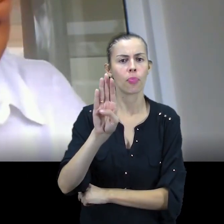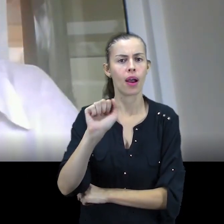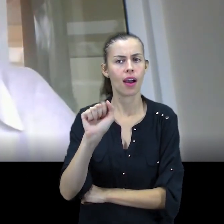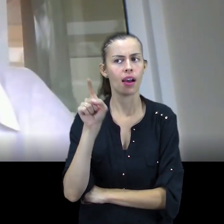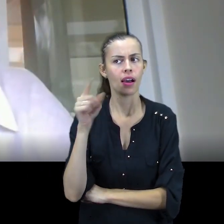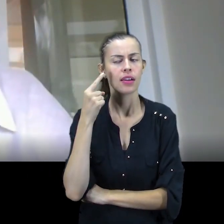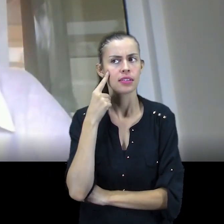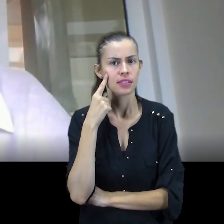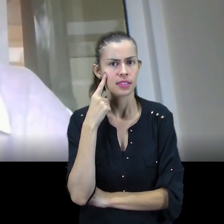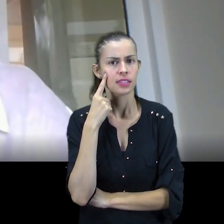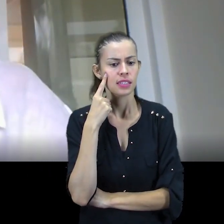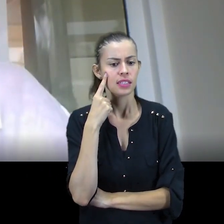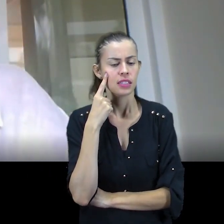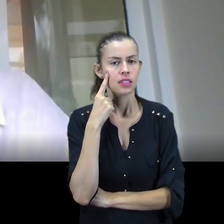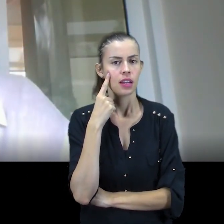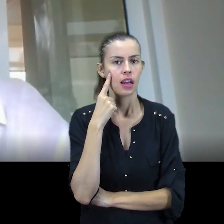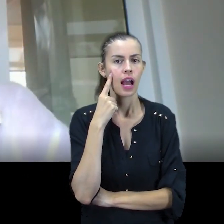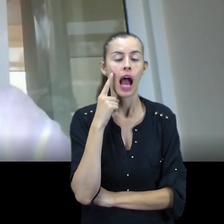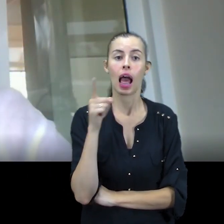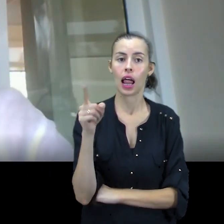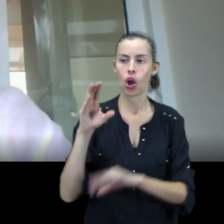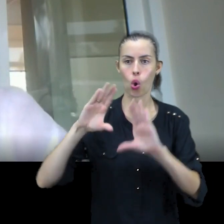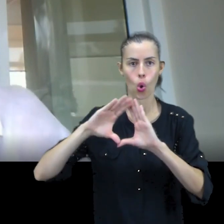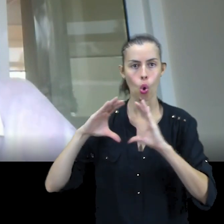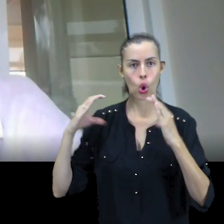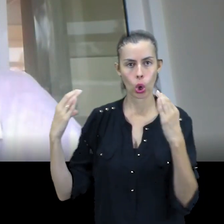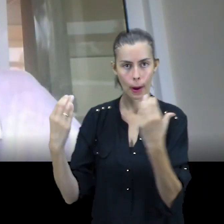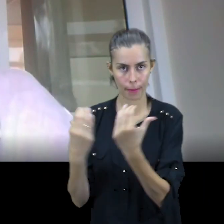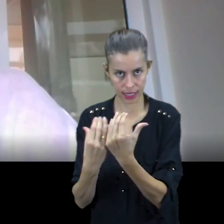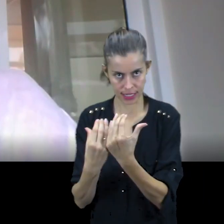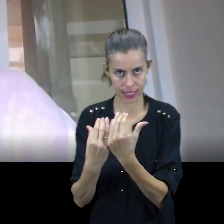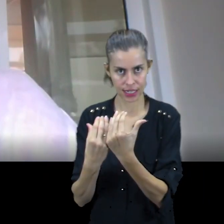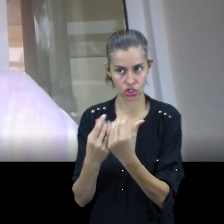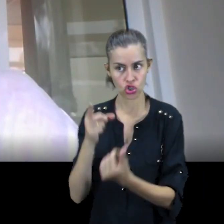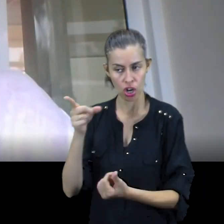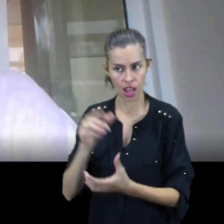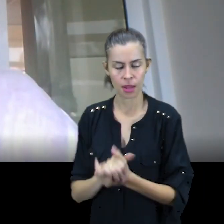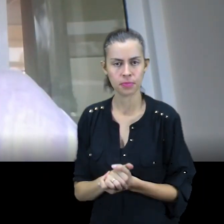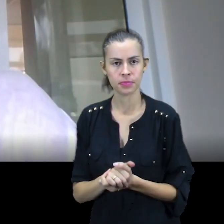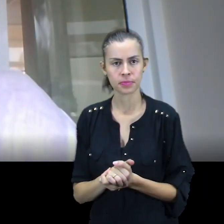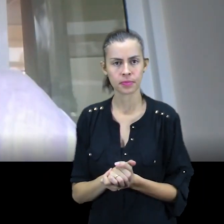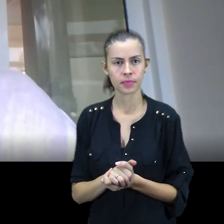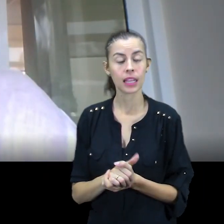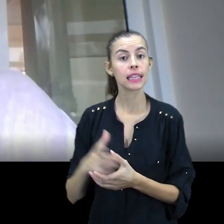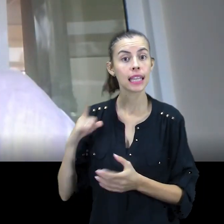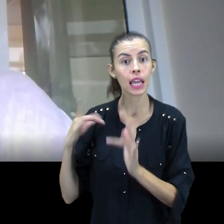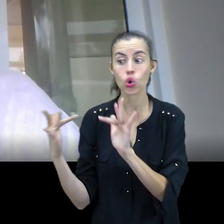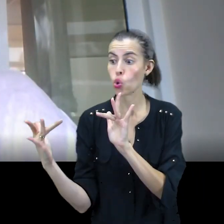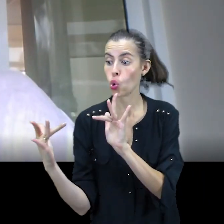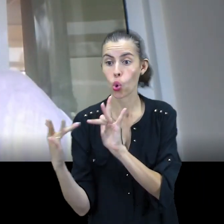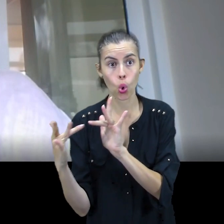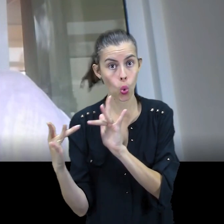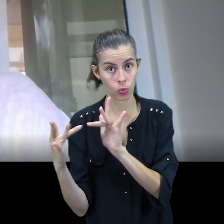área da saúde mesmo, né, dos serviços de saúde, das redes, E como que a gente poderia,